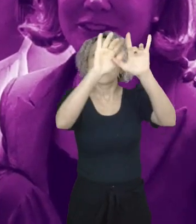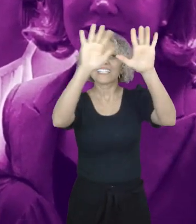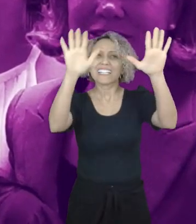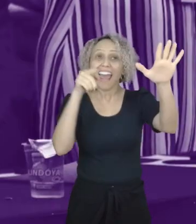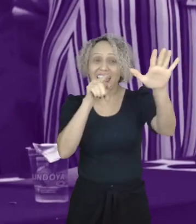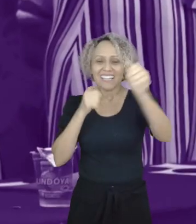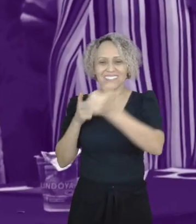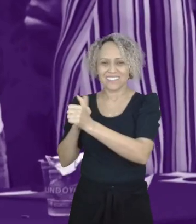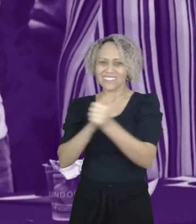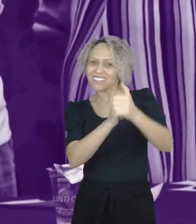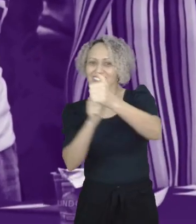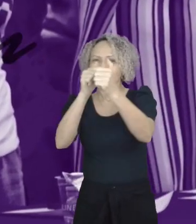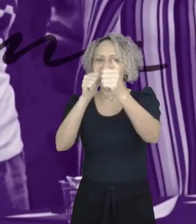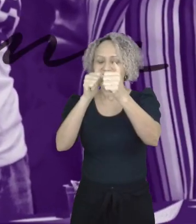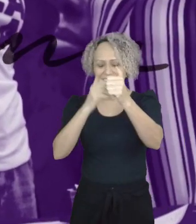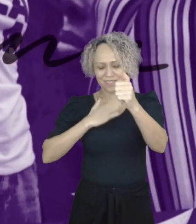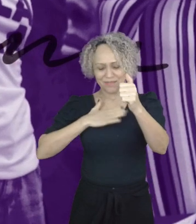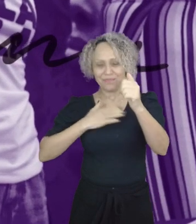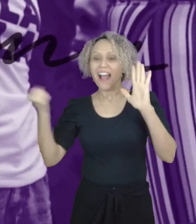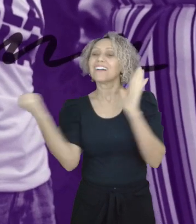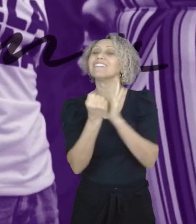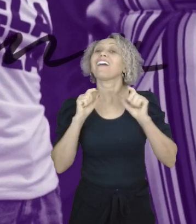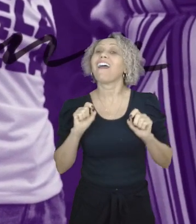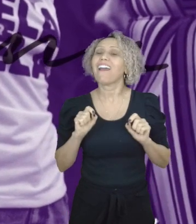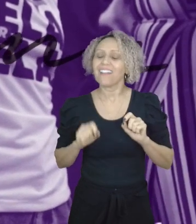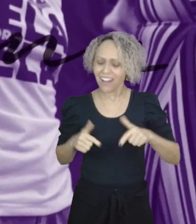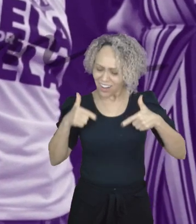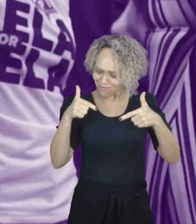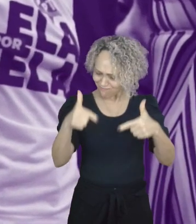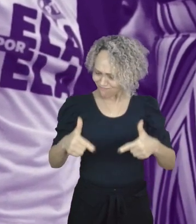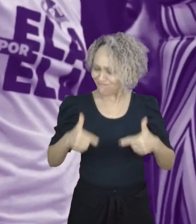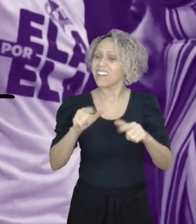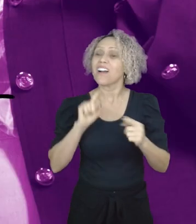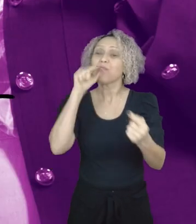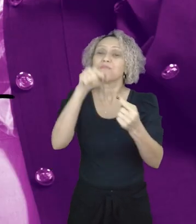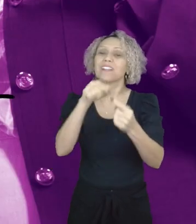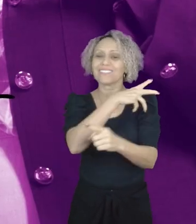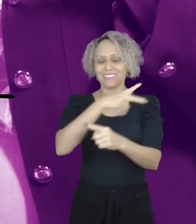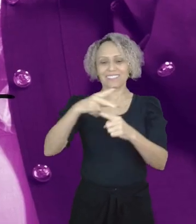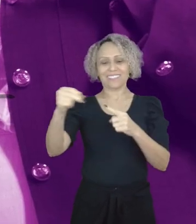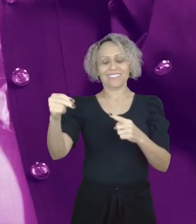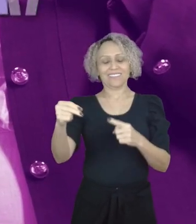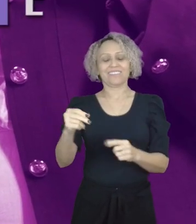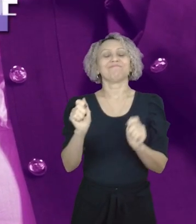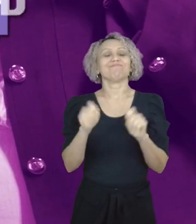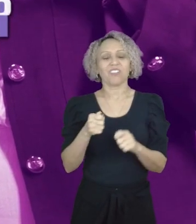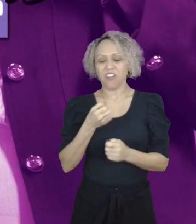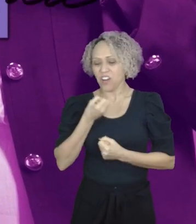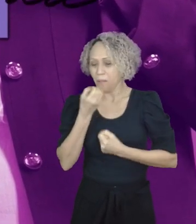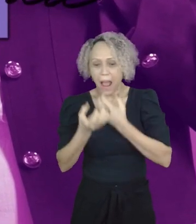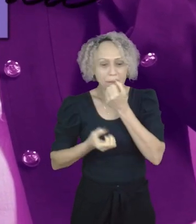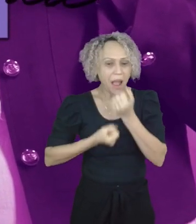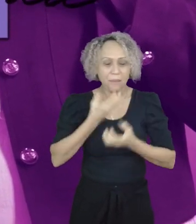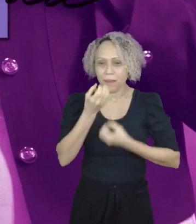vai me guiar. Ser guerreira é minha sina, batalhando pra vencer. Tenho voz pra ser